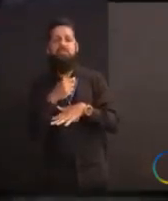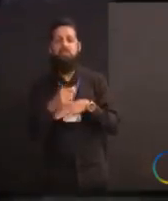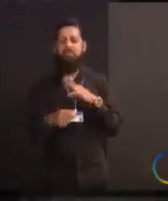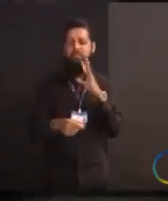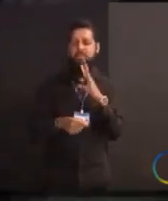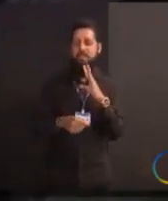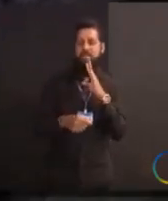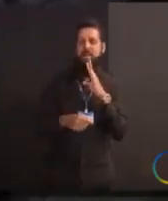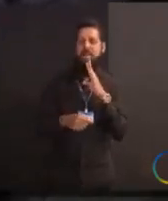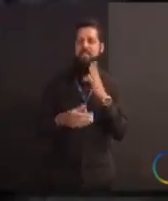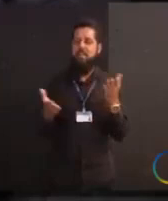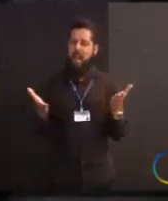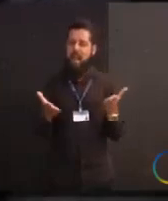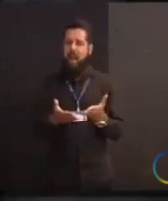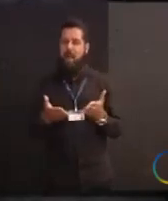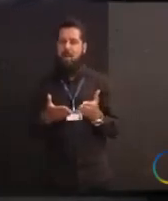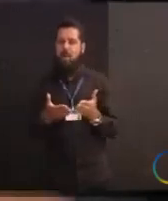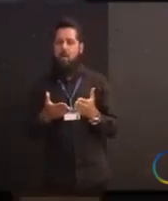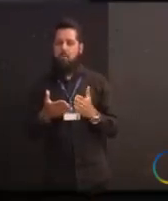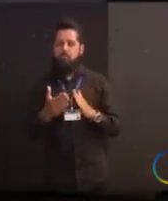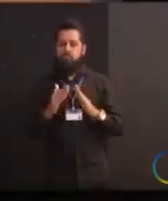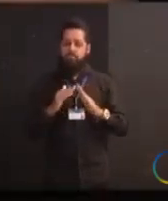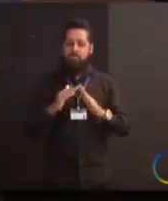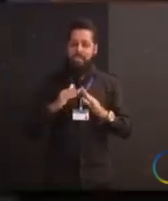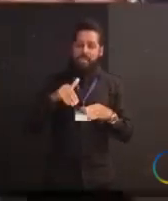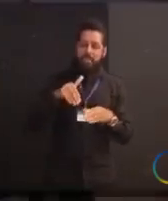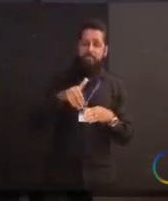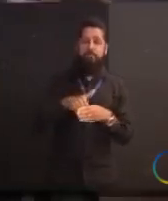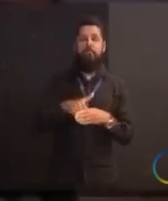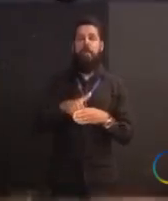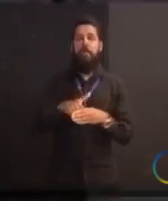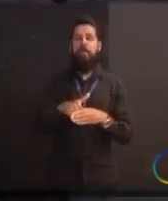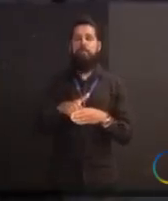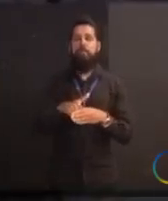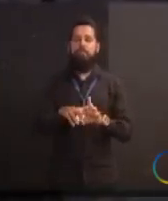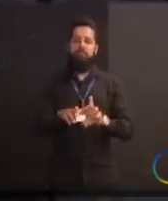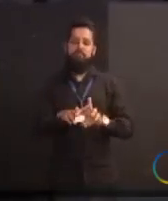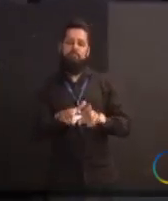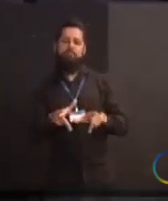gentileza em casa. Gentileza com a diversidade,